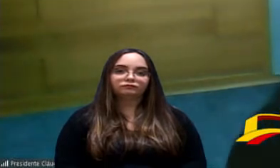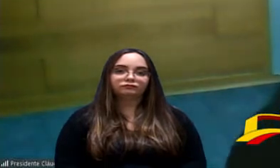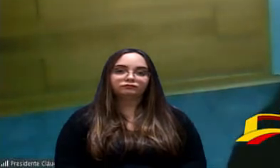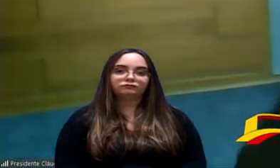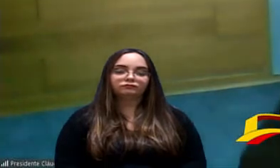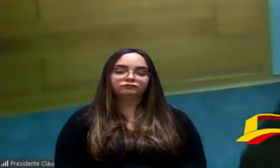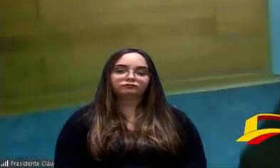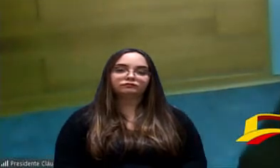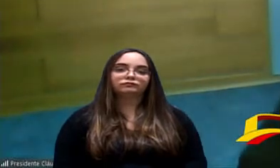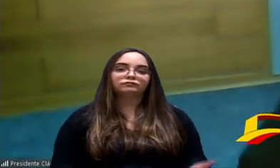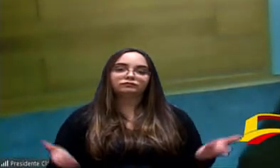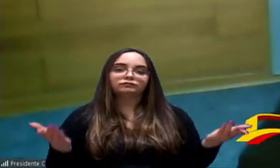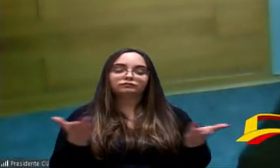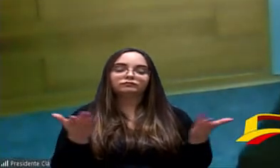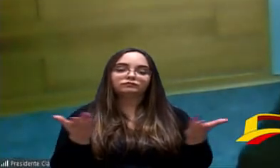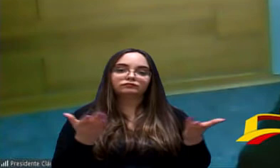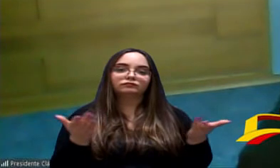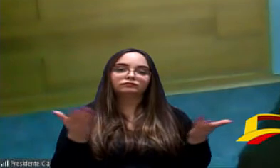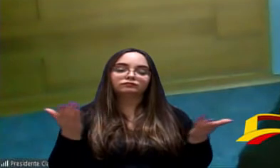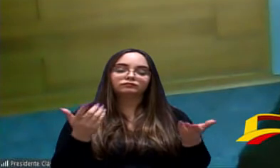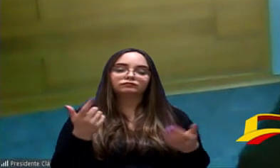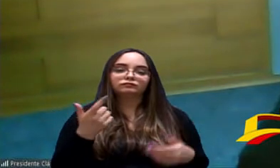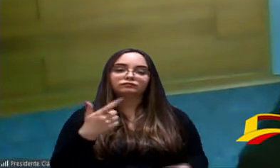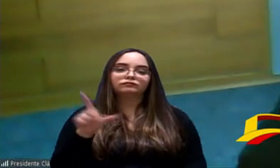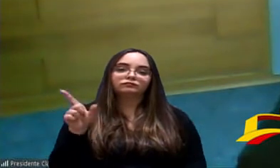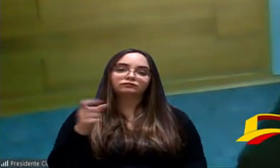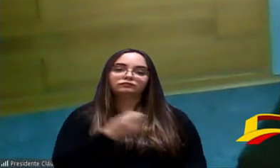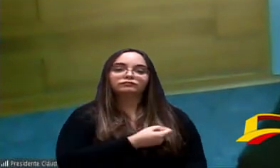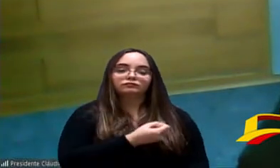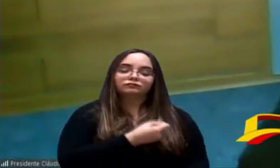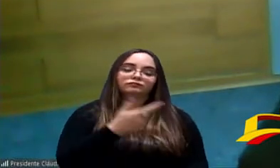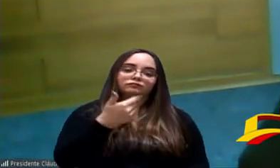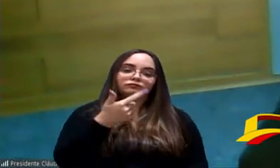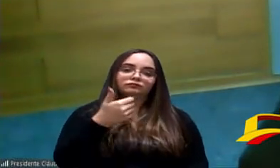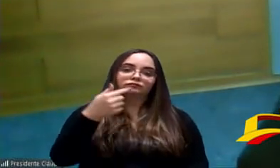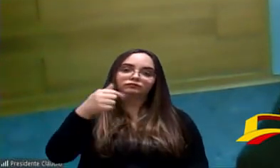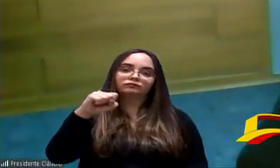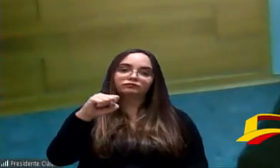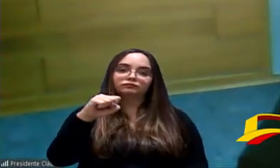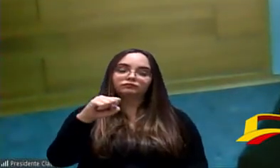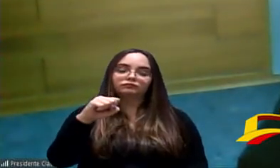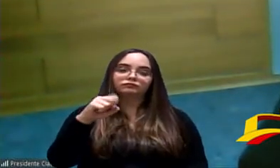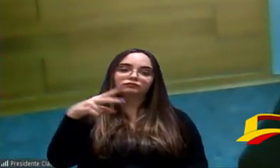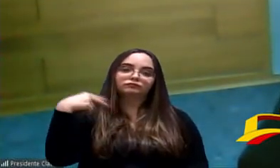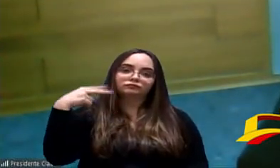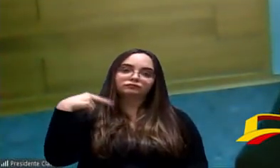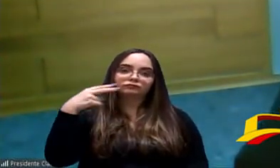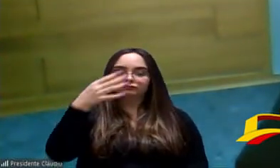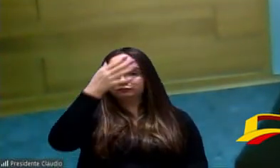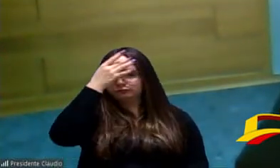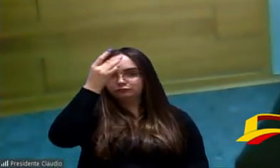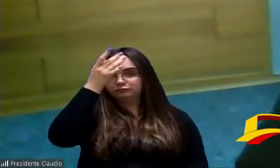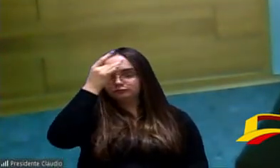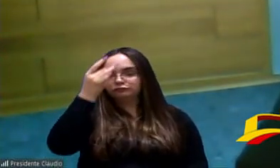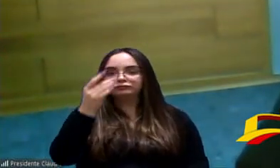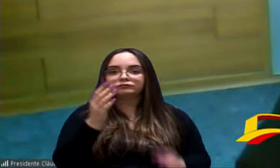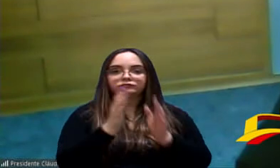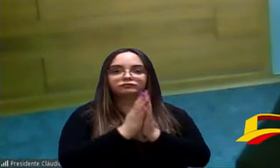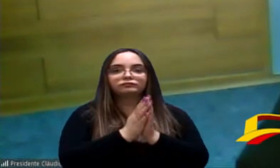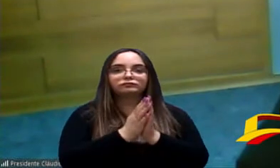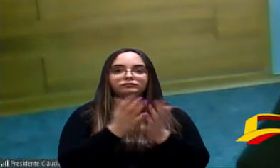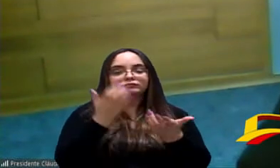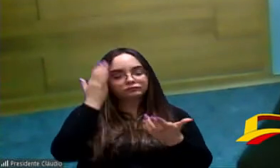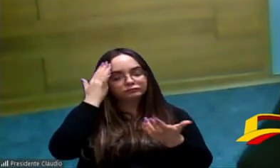concursado. O próximo requerimento é o 1278 do vereador Dylan, solicitando do